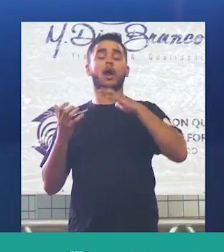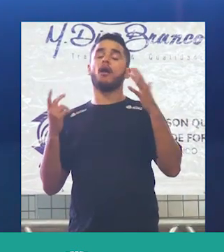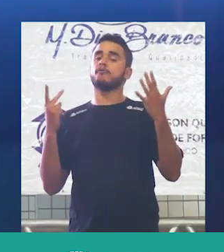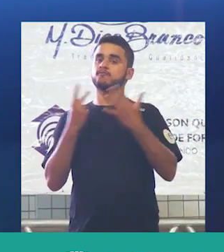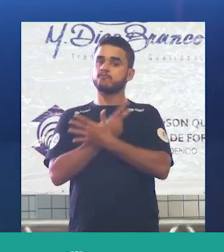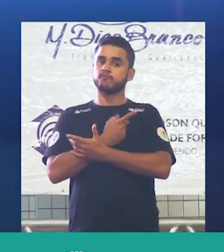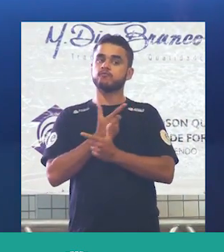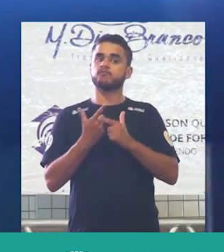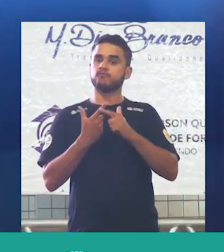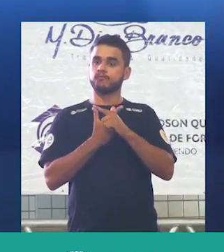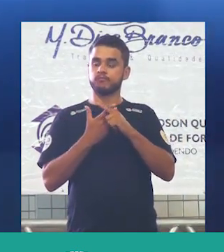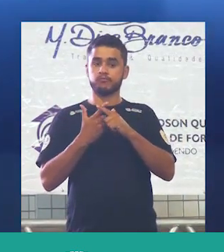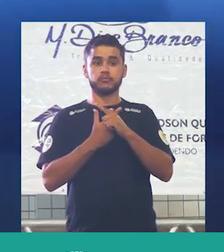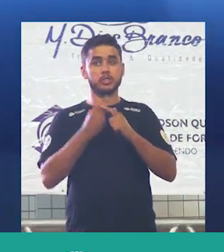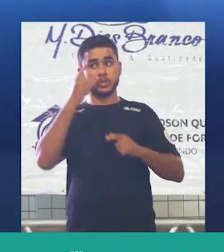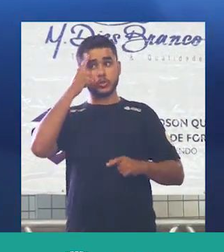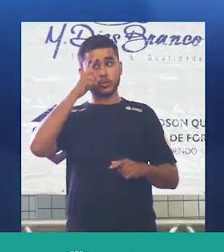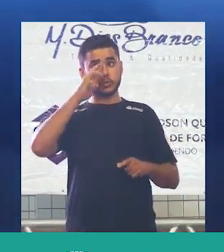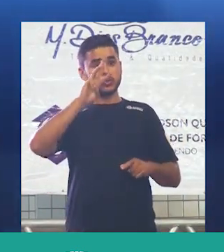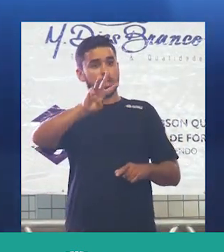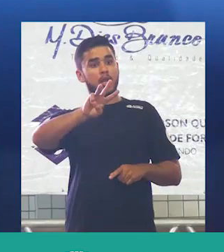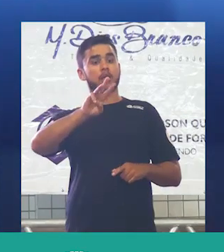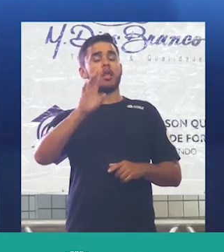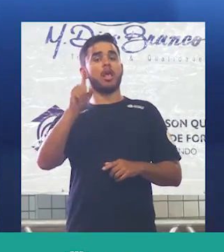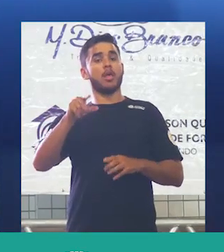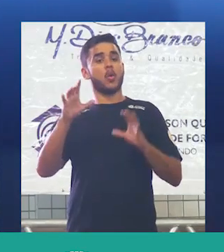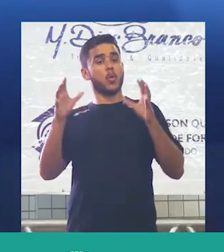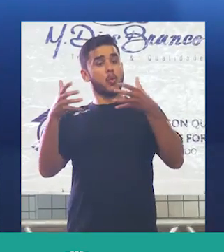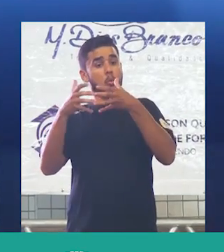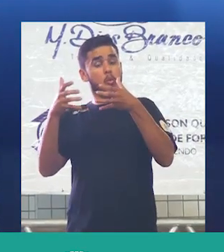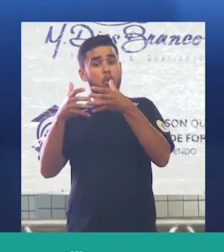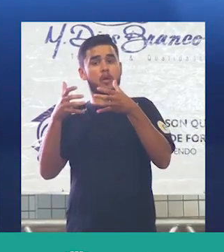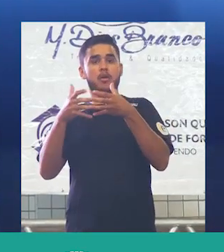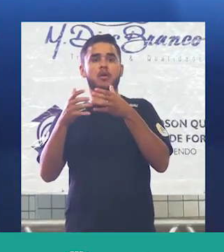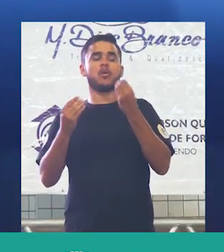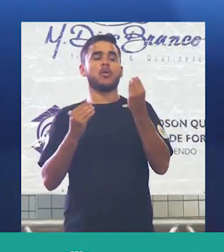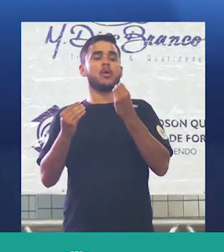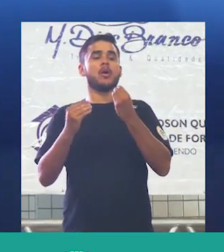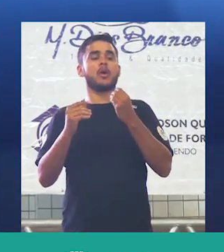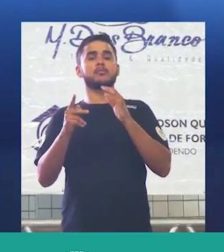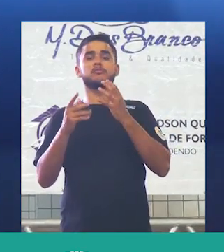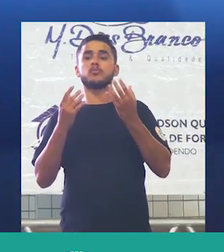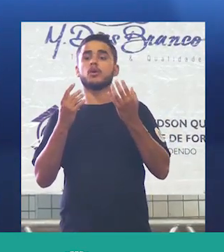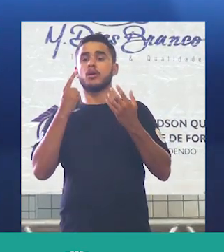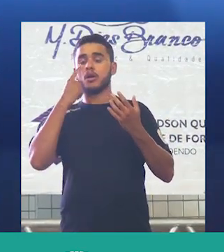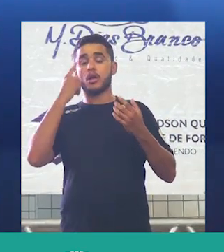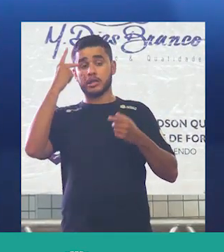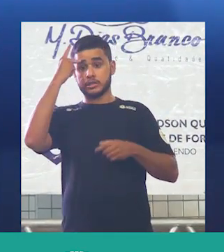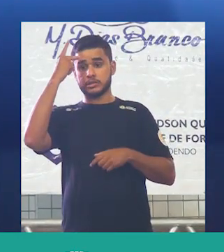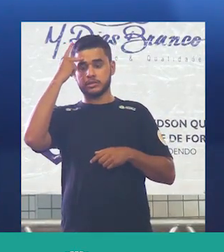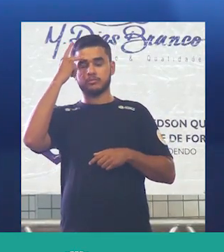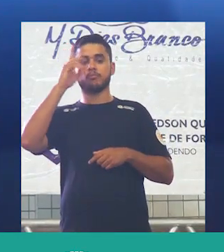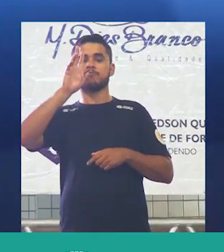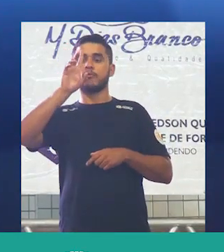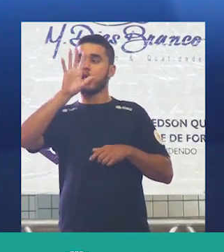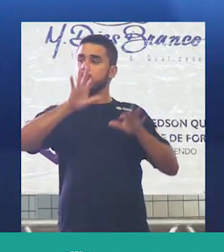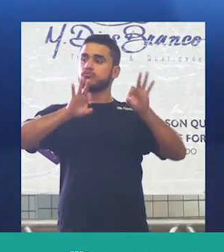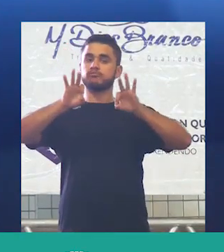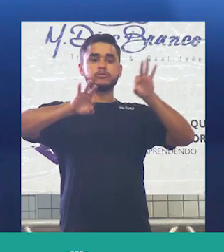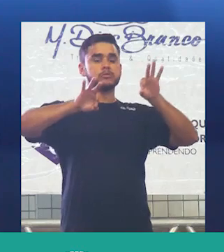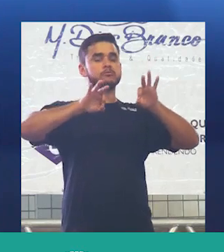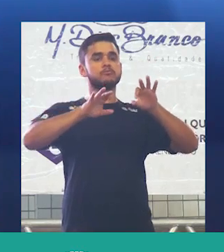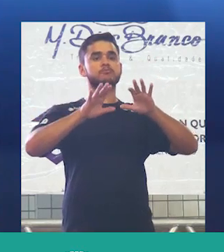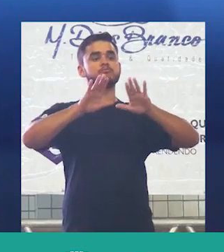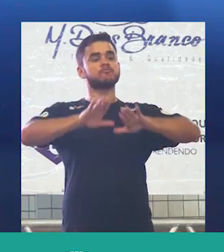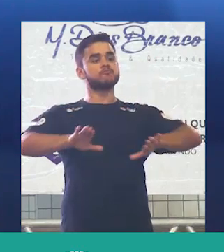tal ponto que, durante 3 dias, o Comitê de Defesa Proletária assumiu o controle da cidade de São Paulo. O